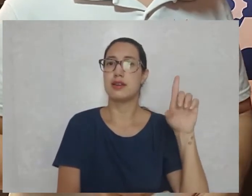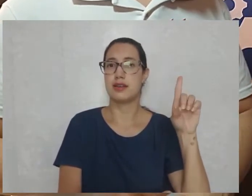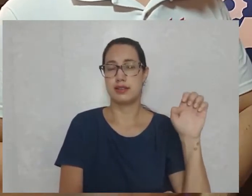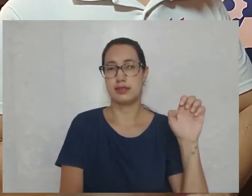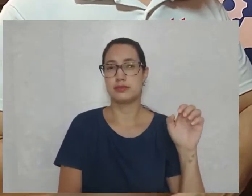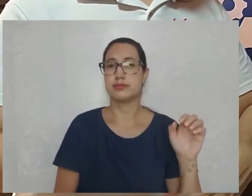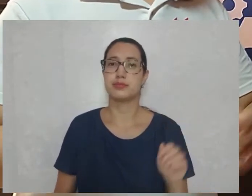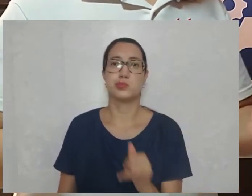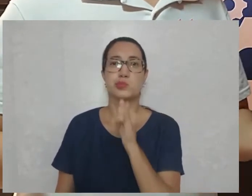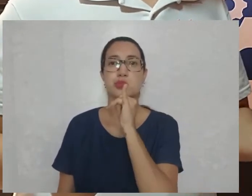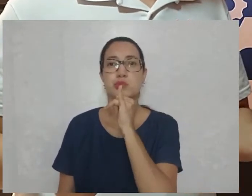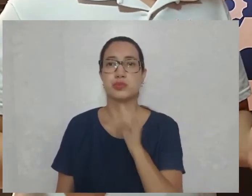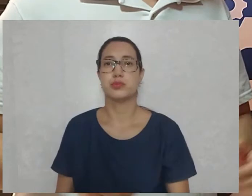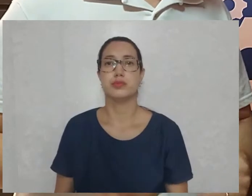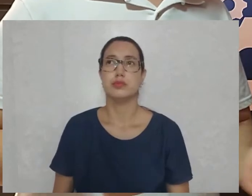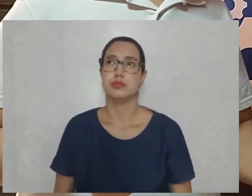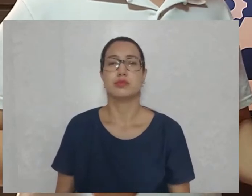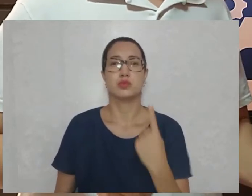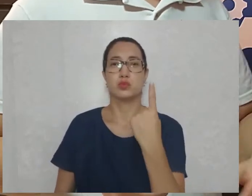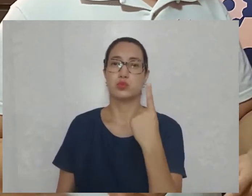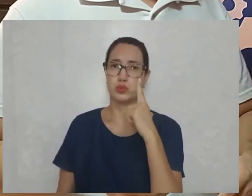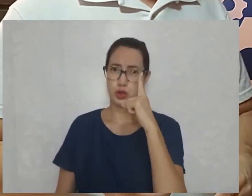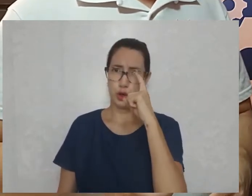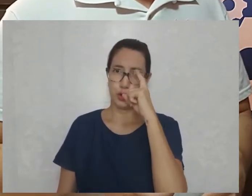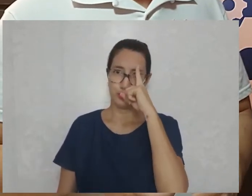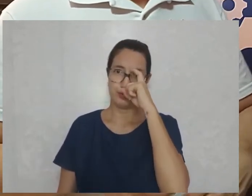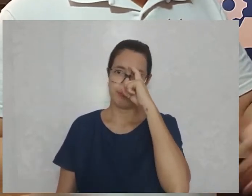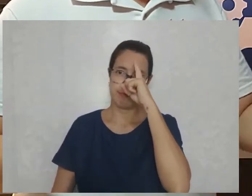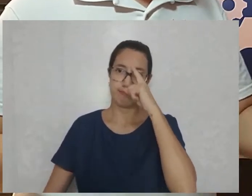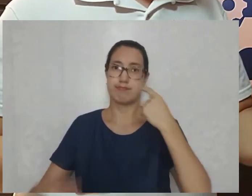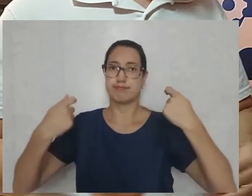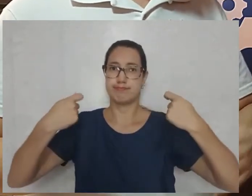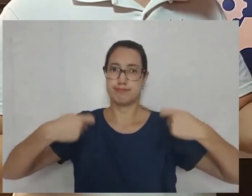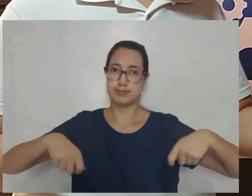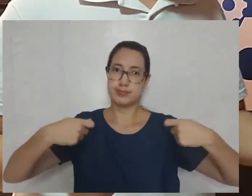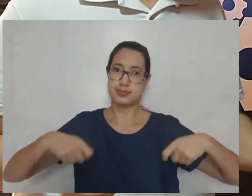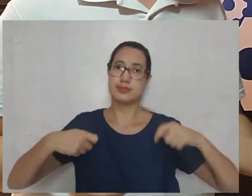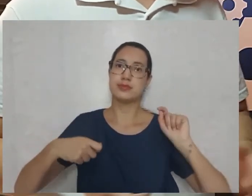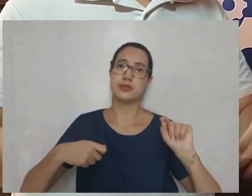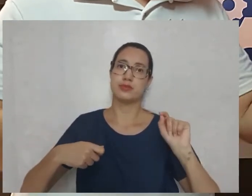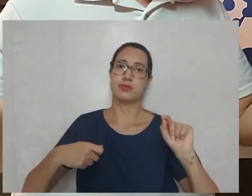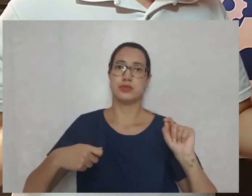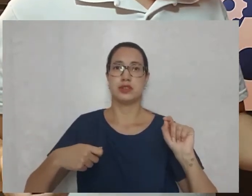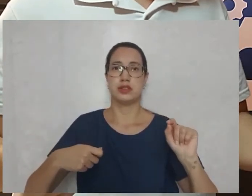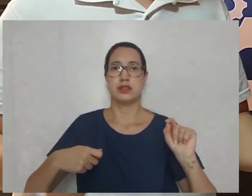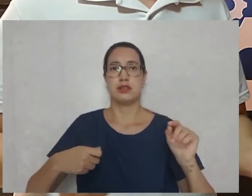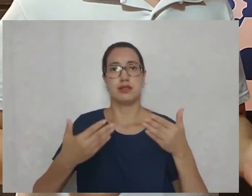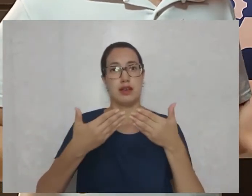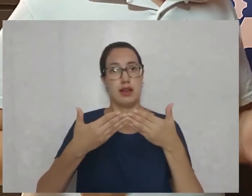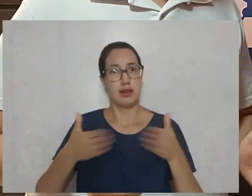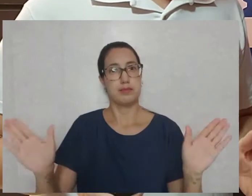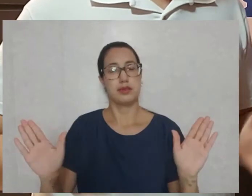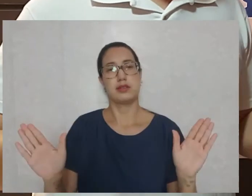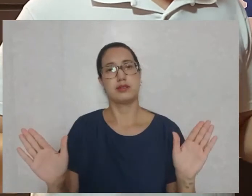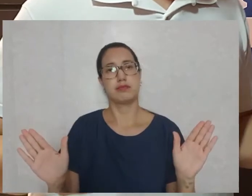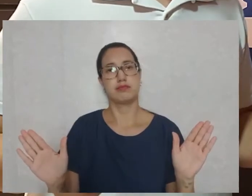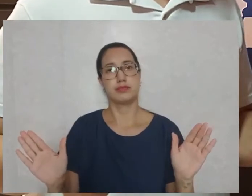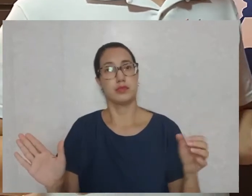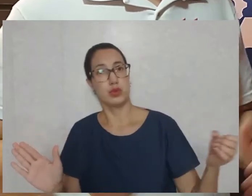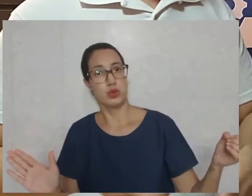né, um hospital. Olha, o hospital ele vai inaugurar uma filial, né, vai abrir um prédio novo e